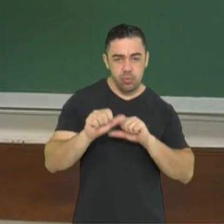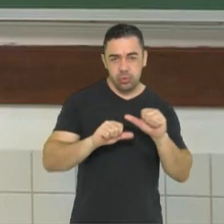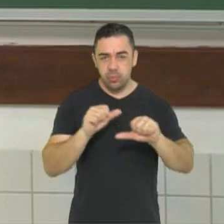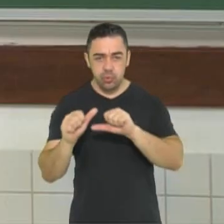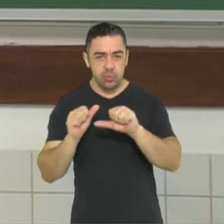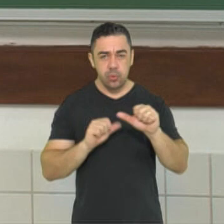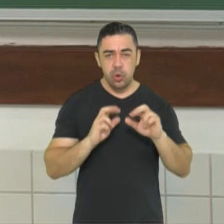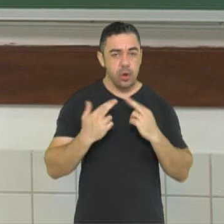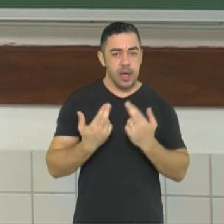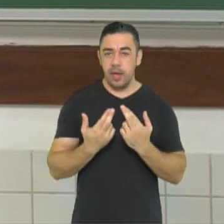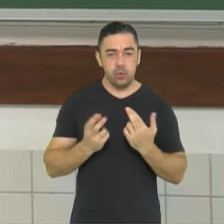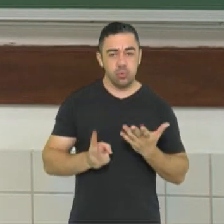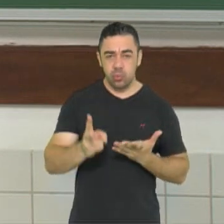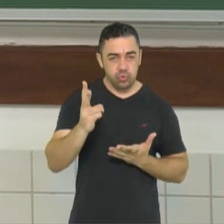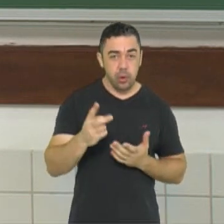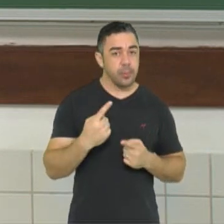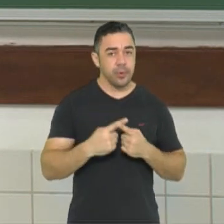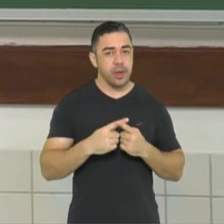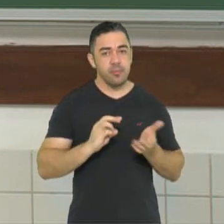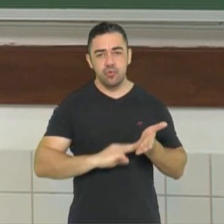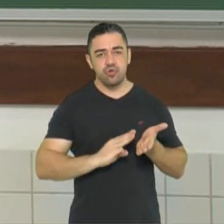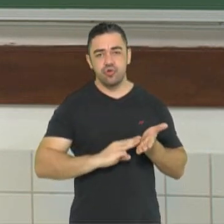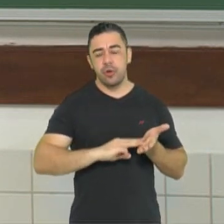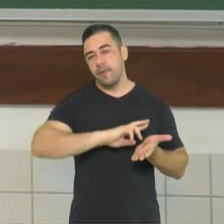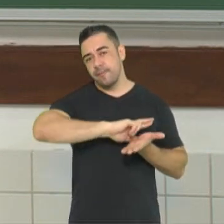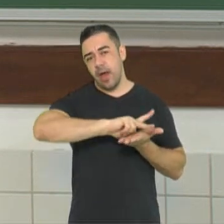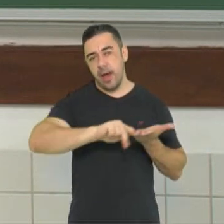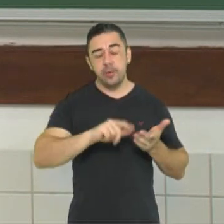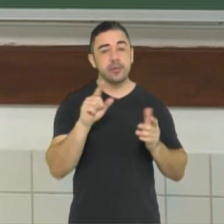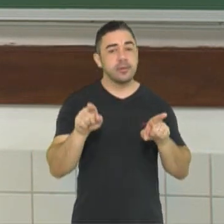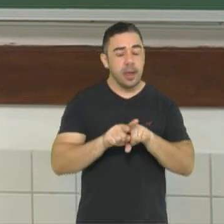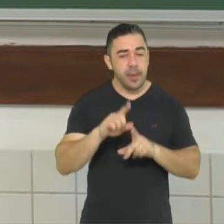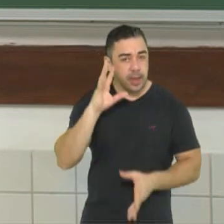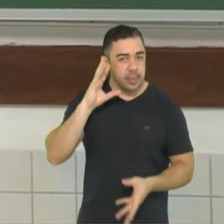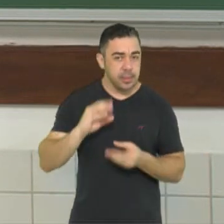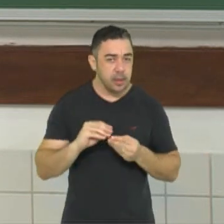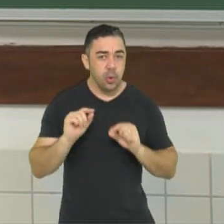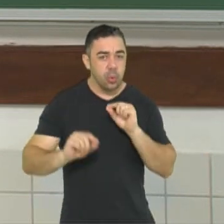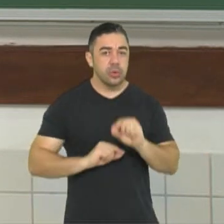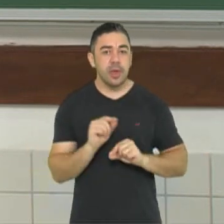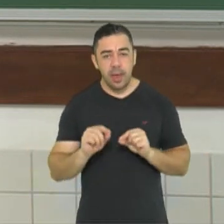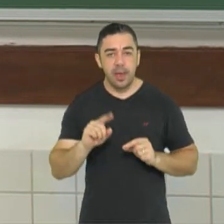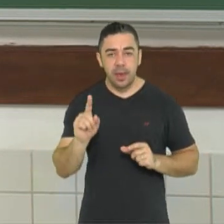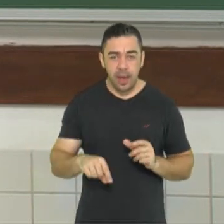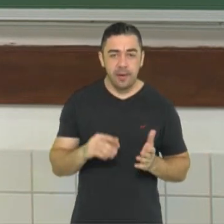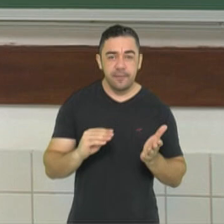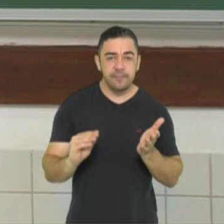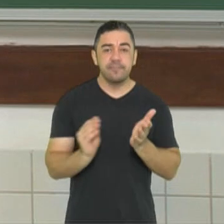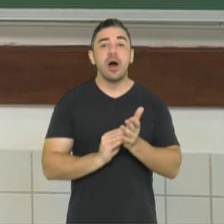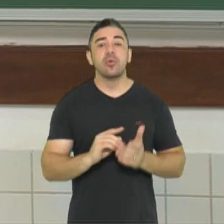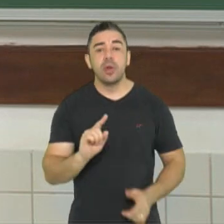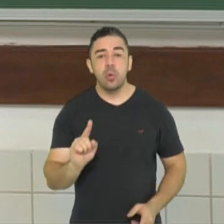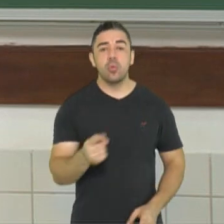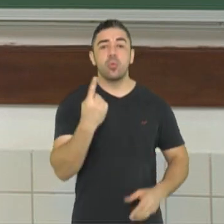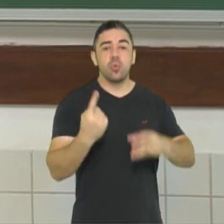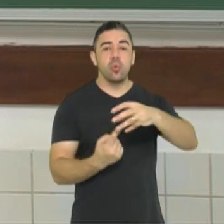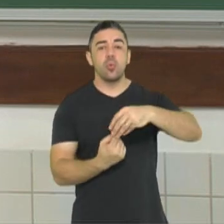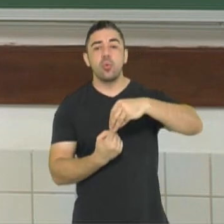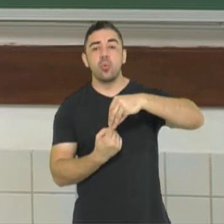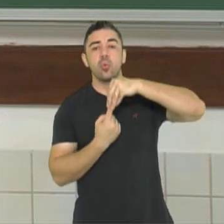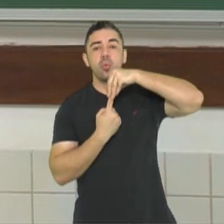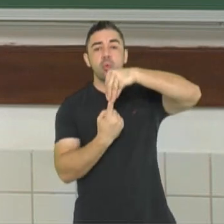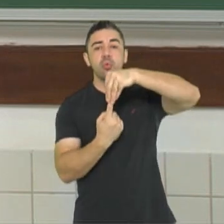duram por vários motivos. Inclusive, se entende que um dos motivos é essa ausência de uma unidade